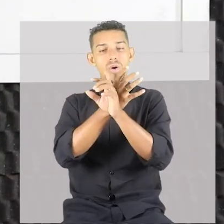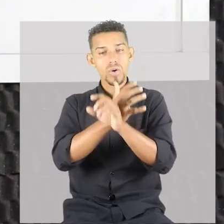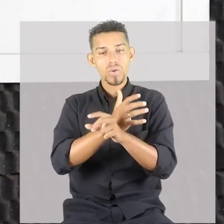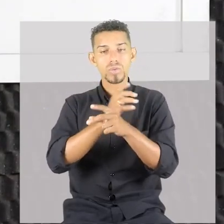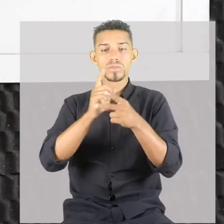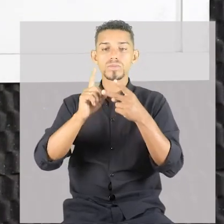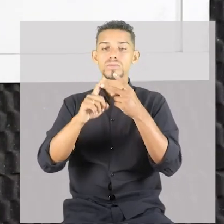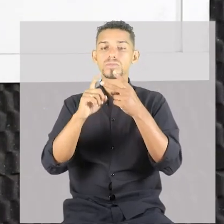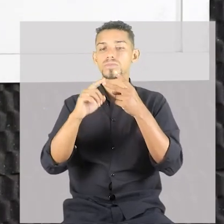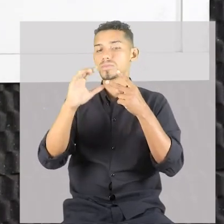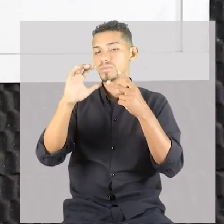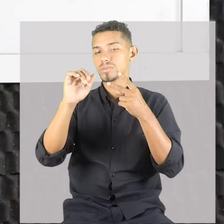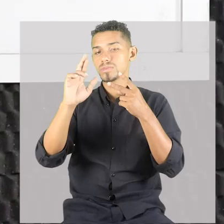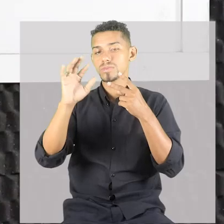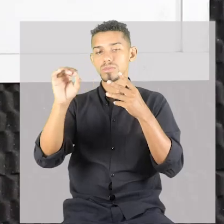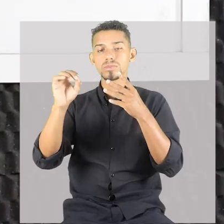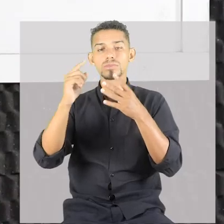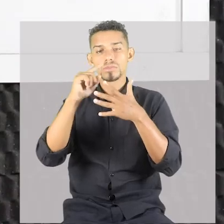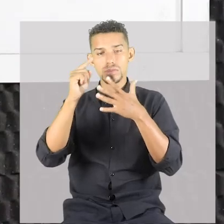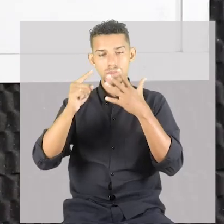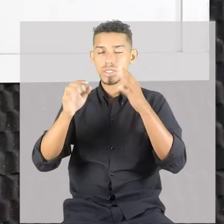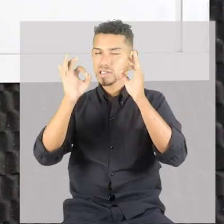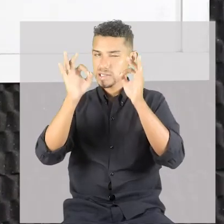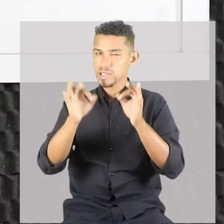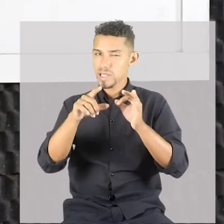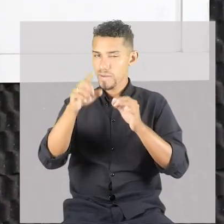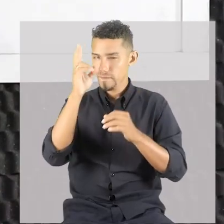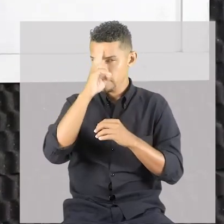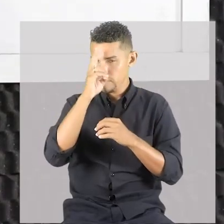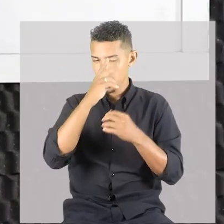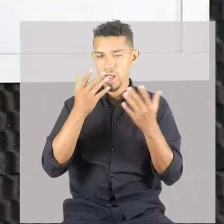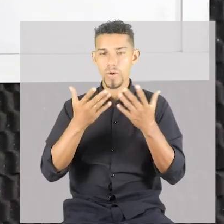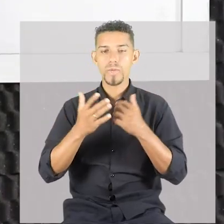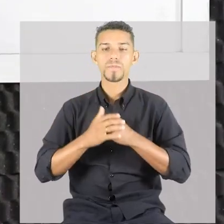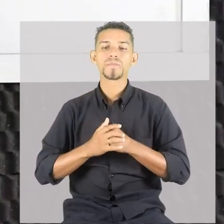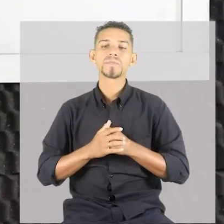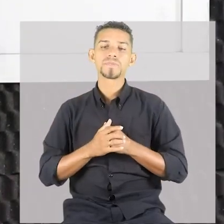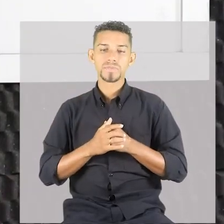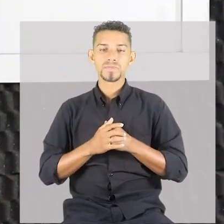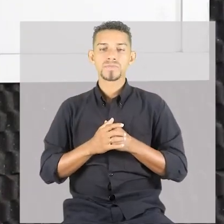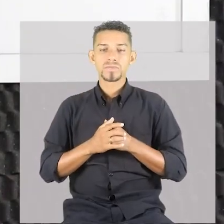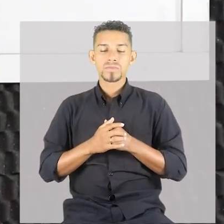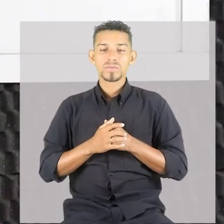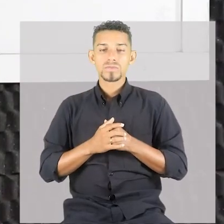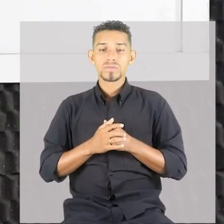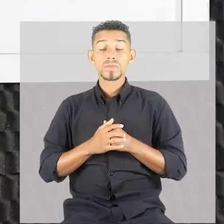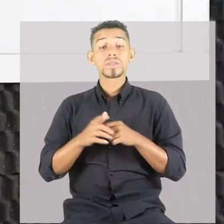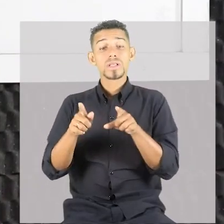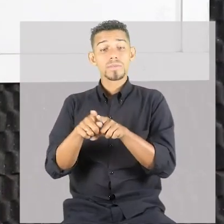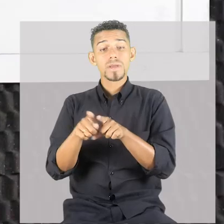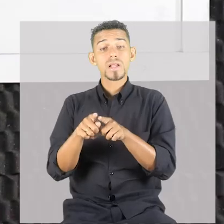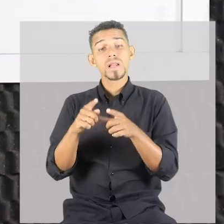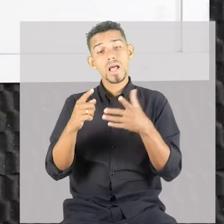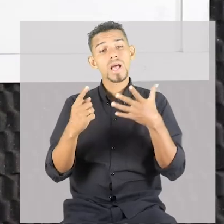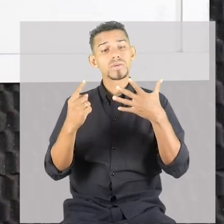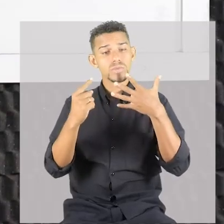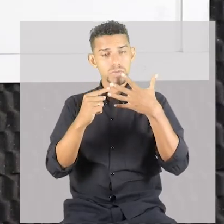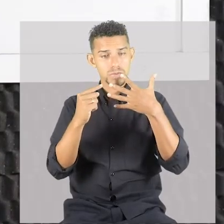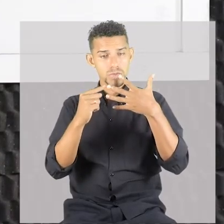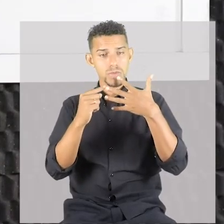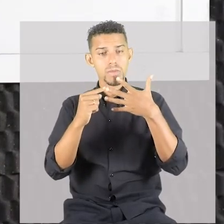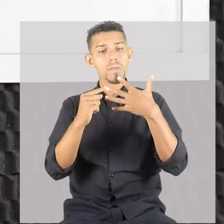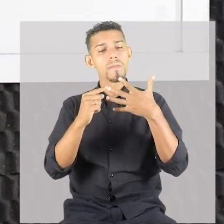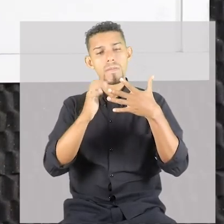tecido muscular, tecido conjuntivo. Tenho certeza que você lembrou aí agora, né? E também aqui lá no Reino Plant existem,